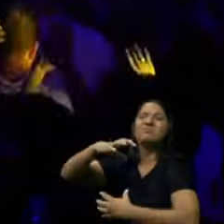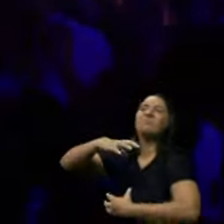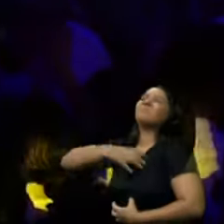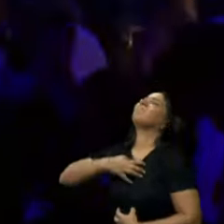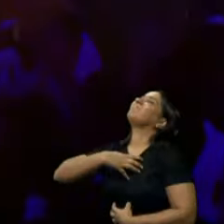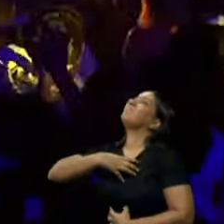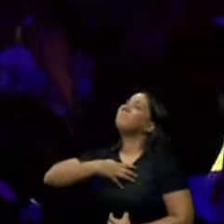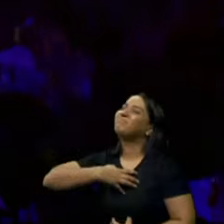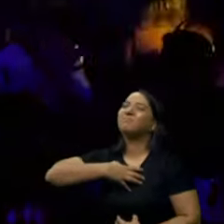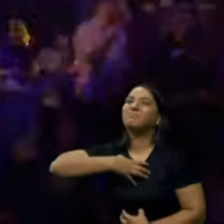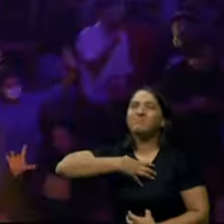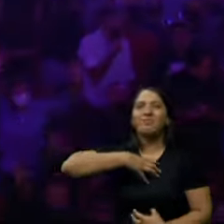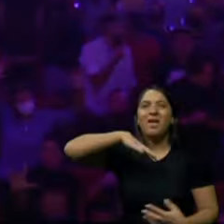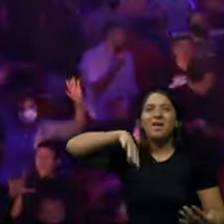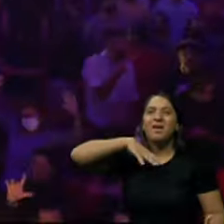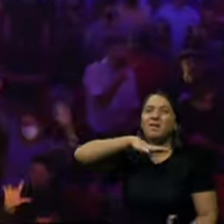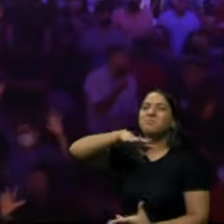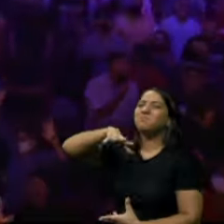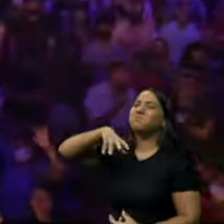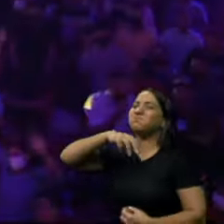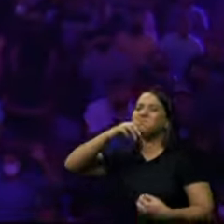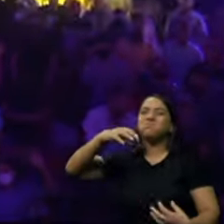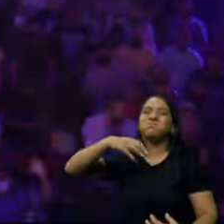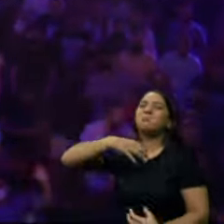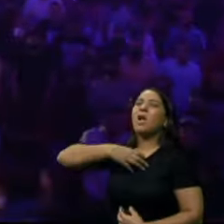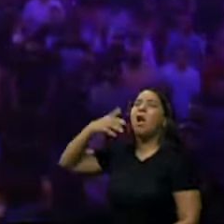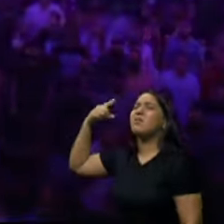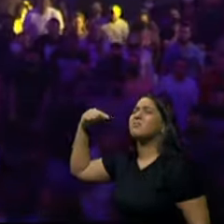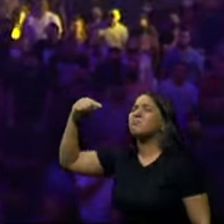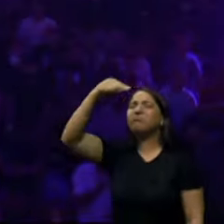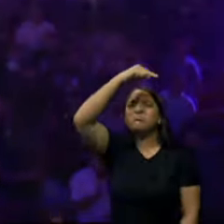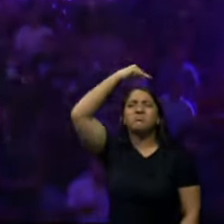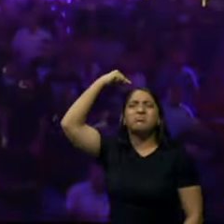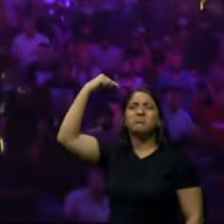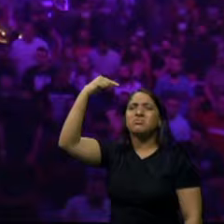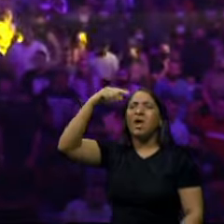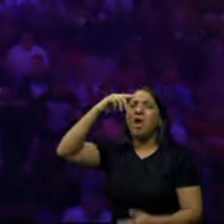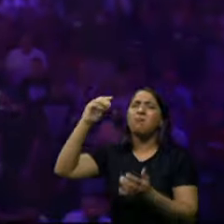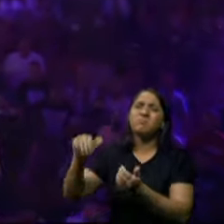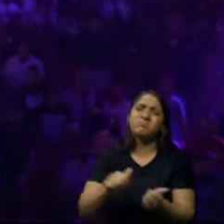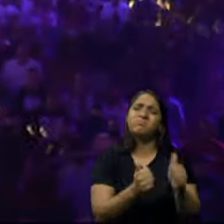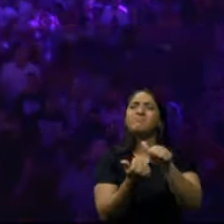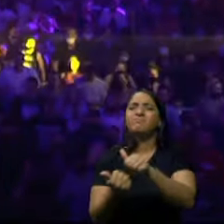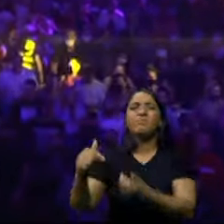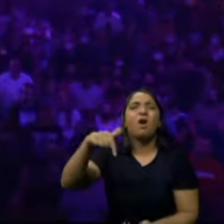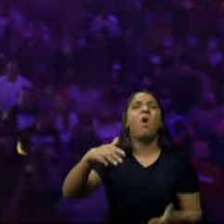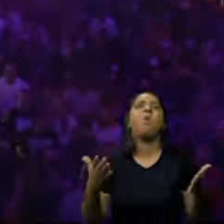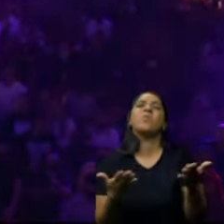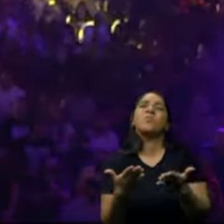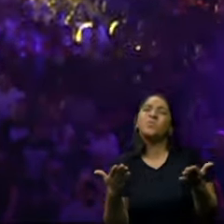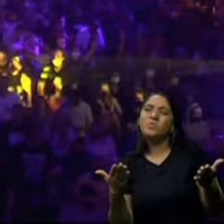o espírito santo vai batizar nesse lugar aí